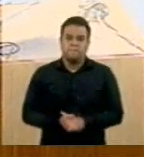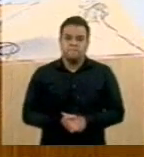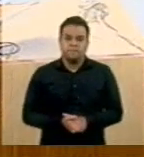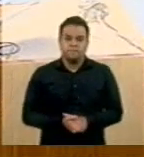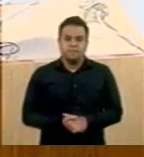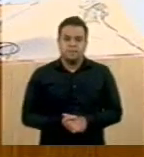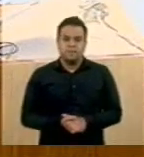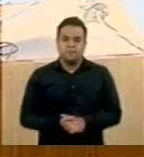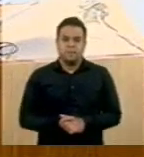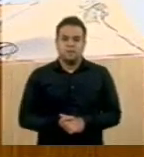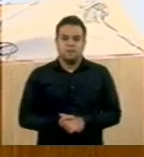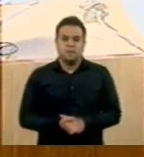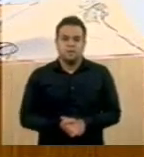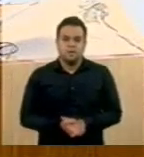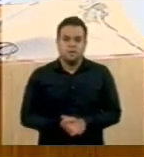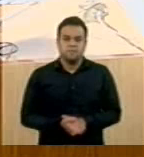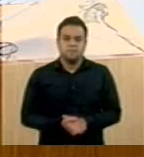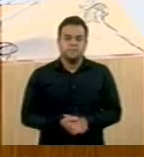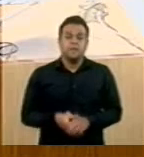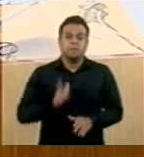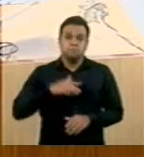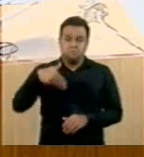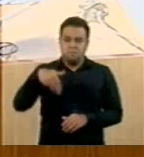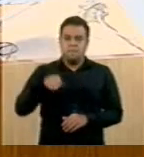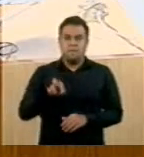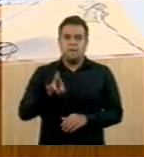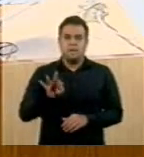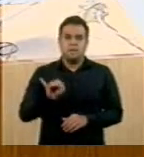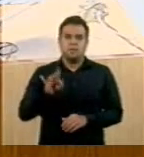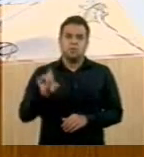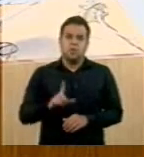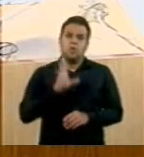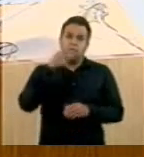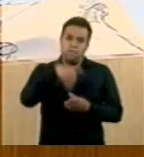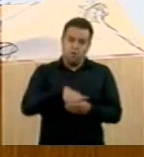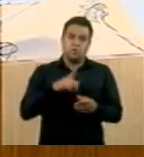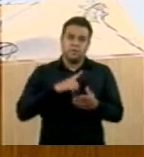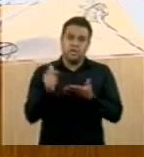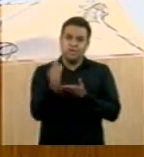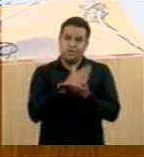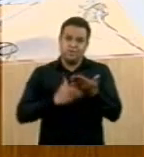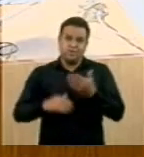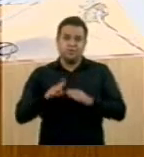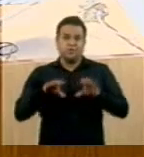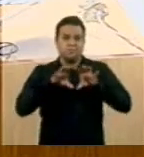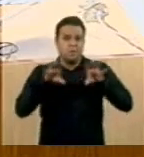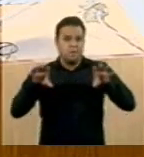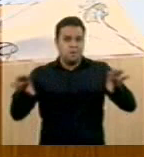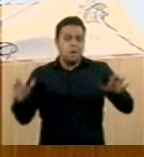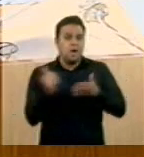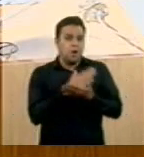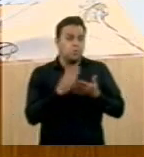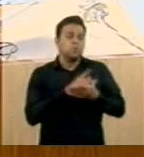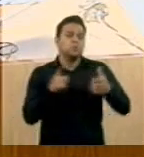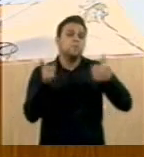Excelência. Adentrando ao mérito. Senhora Presidente, o voto está dividido em alguns segmentos e o primeiro deles